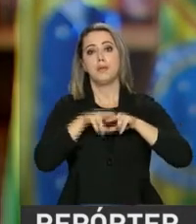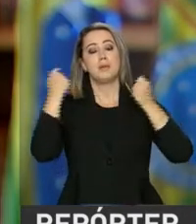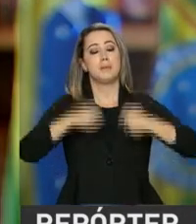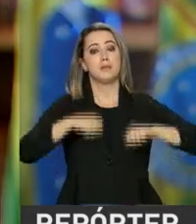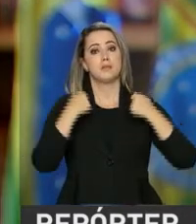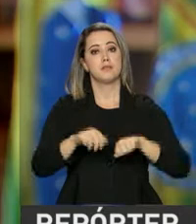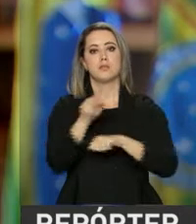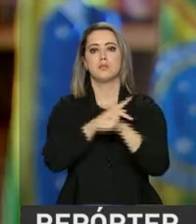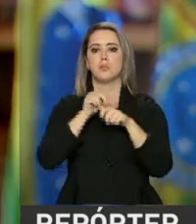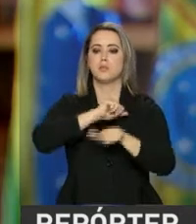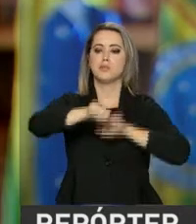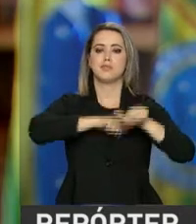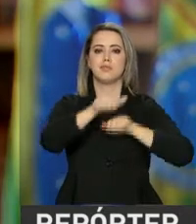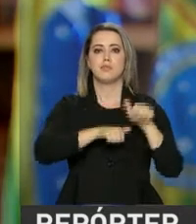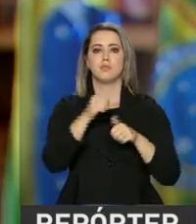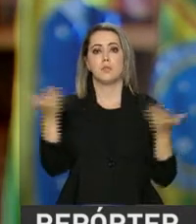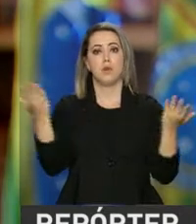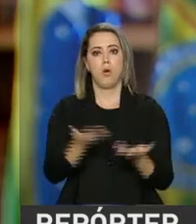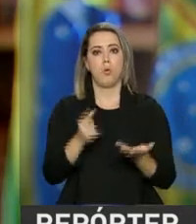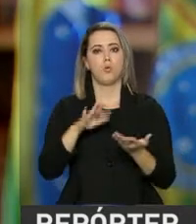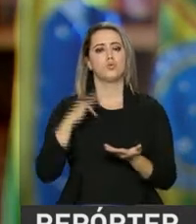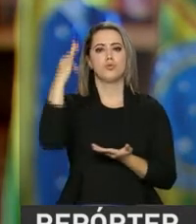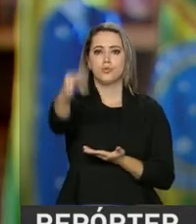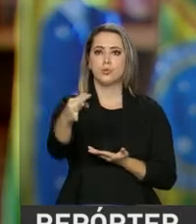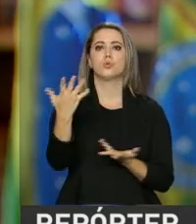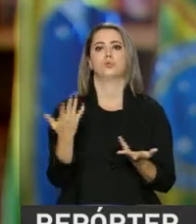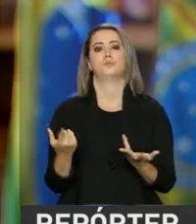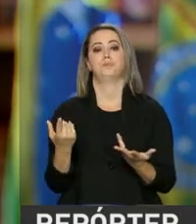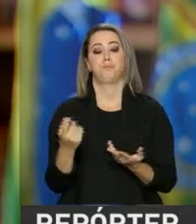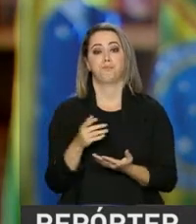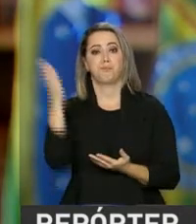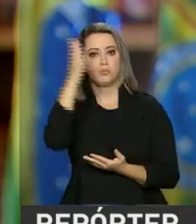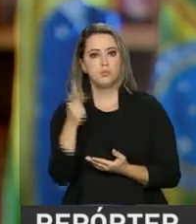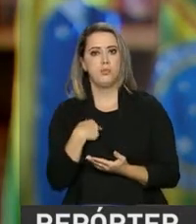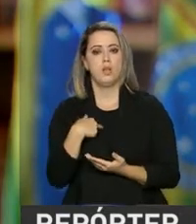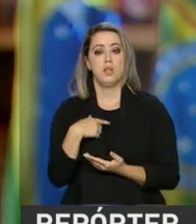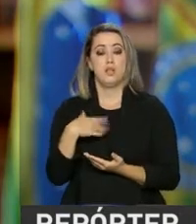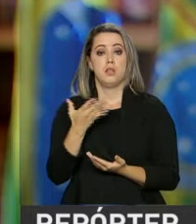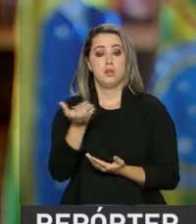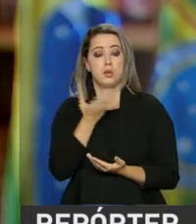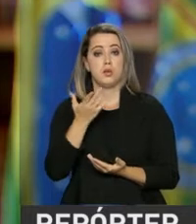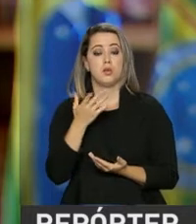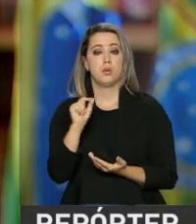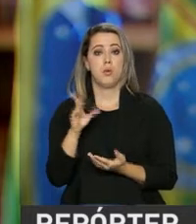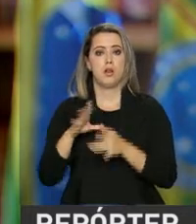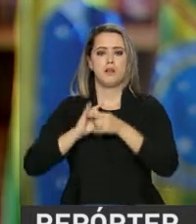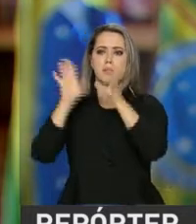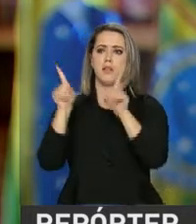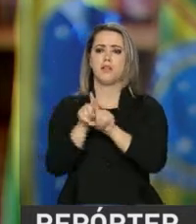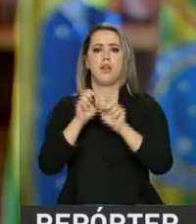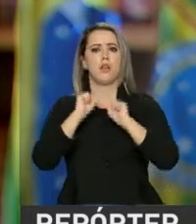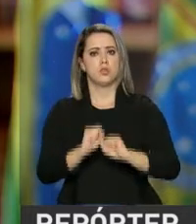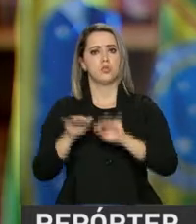para transformar o presente eo futuro do brasil meu apego à independência e harmonia entre